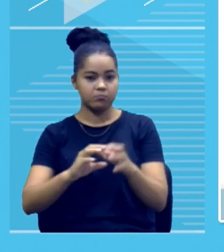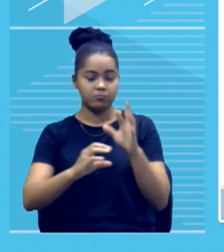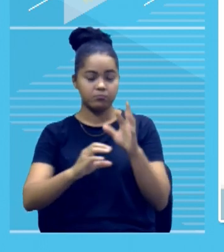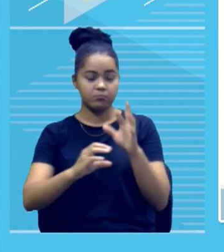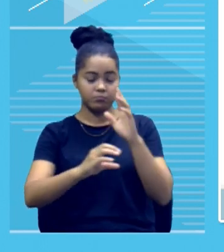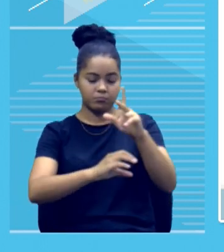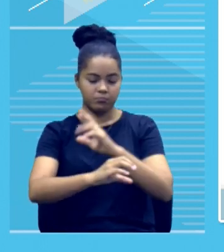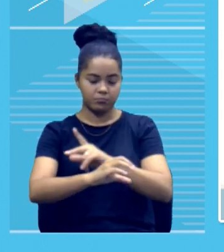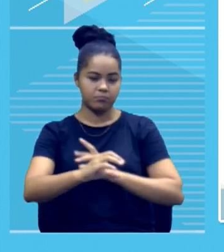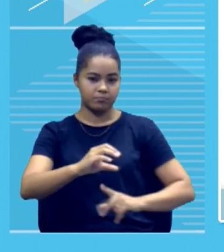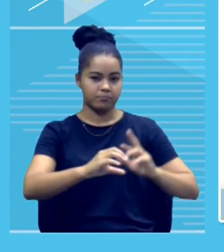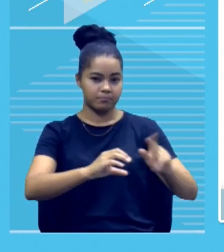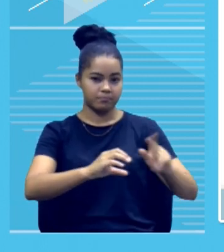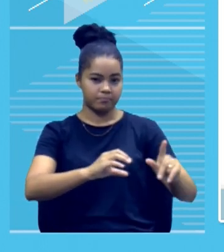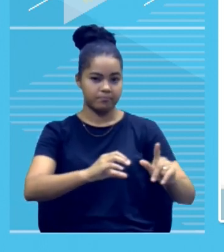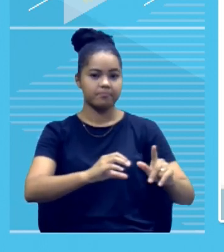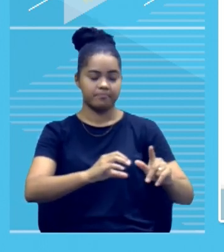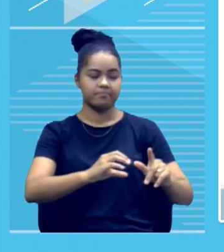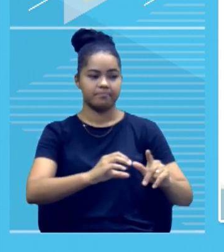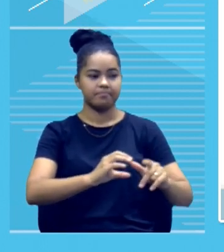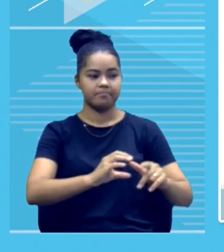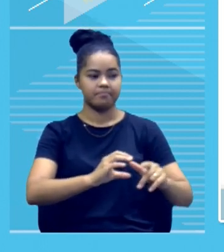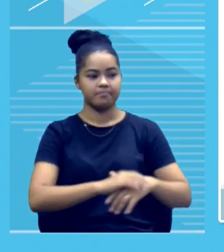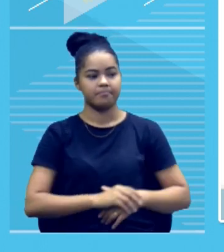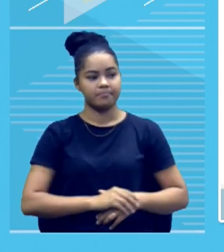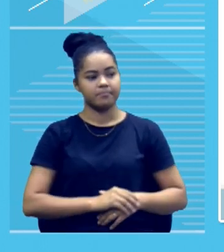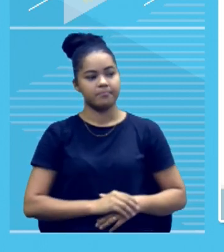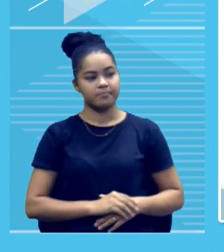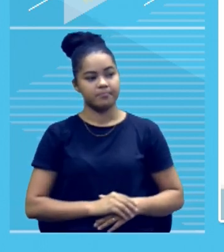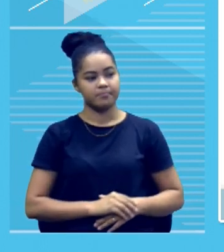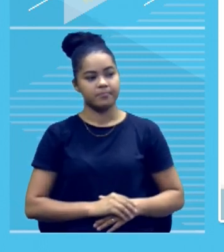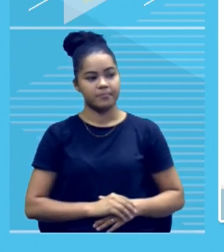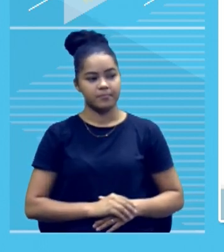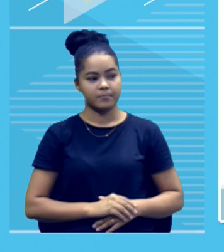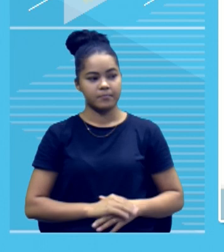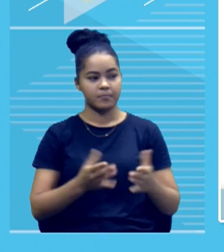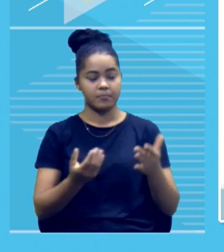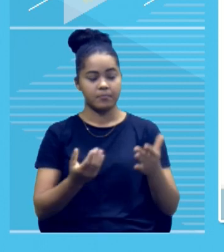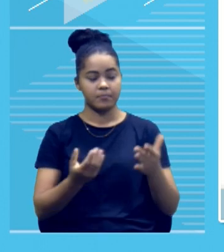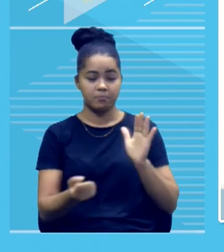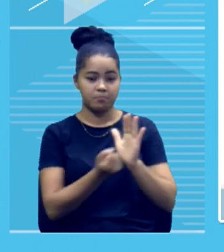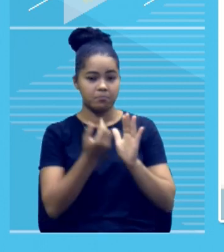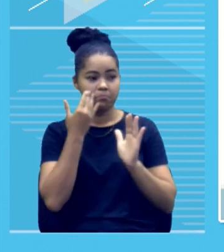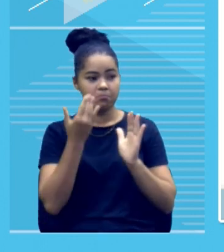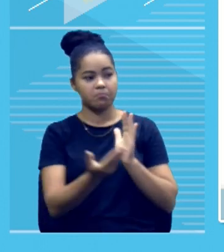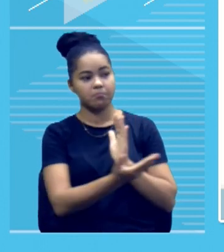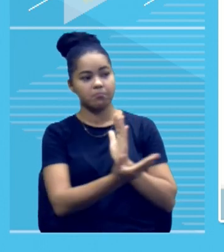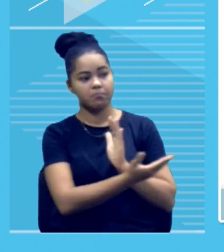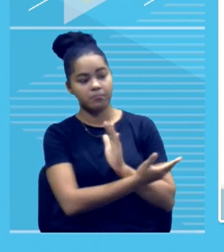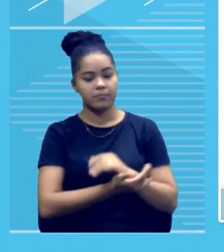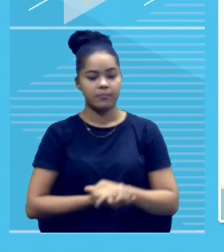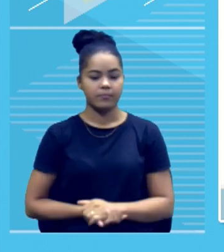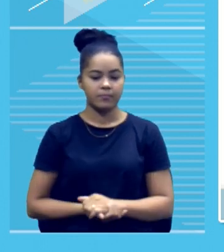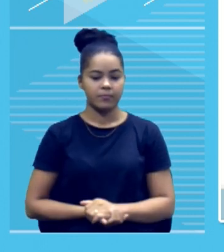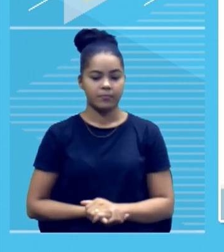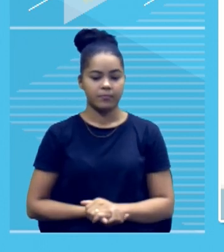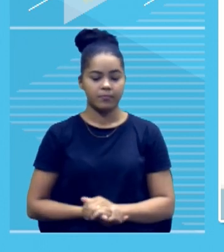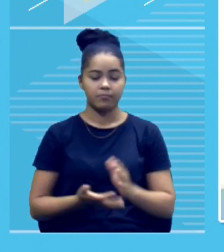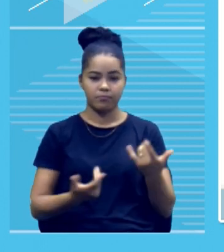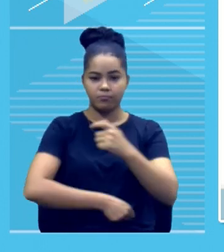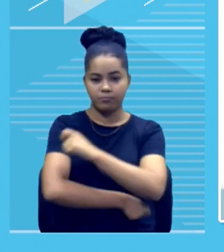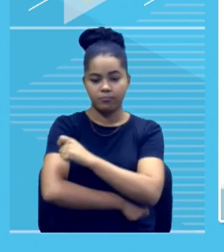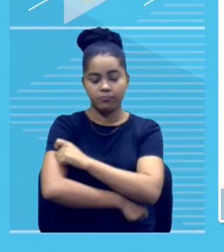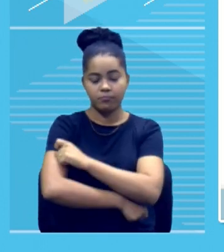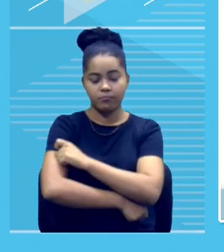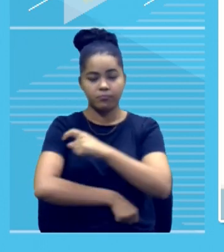Está circulado aqui os ligantes. 4 ligantes diferentes entre si. Portanto, meus amigos, vamos